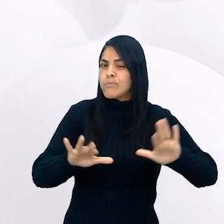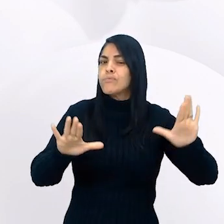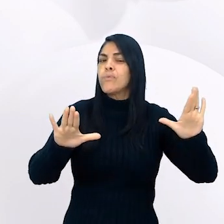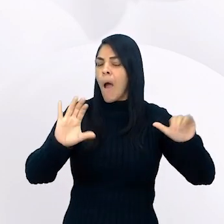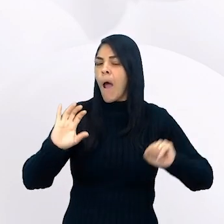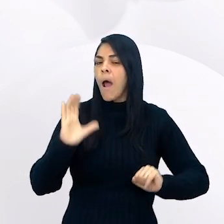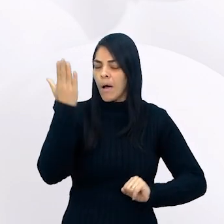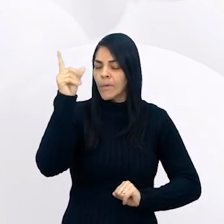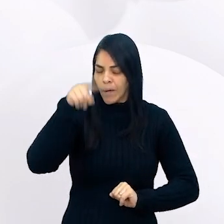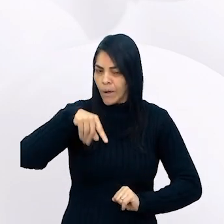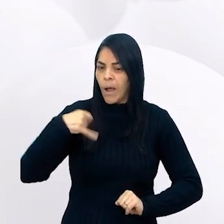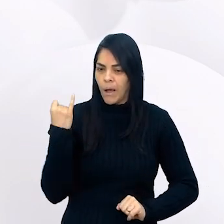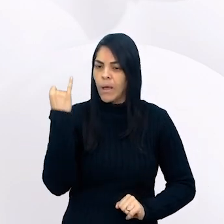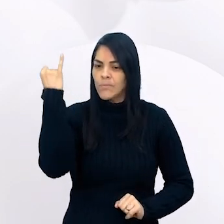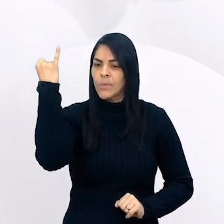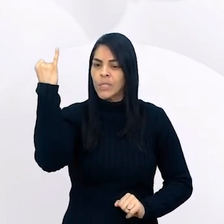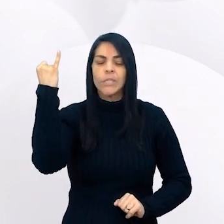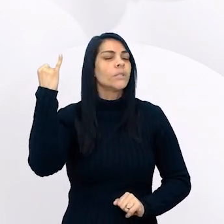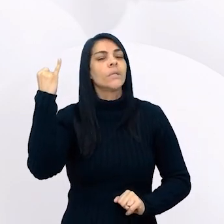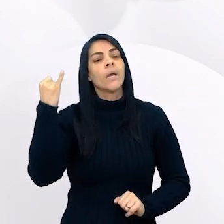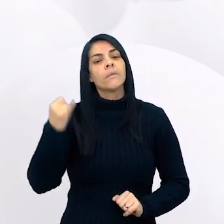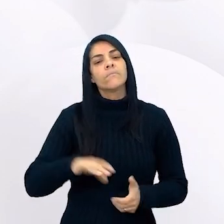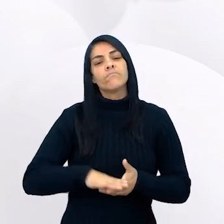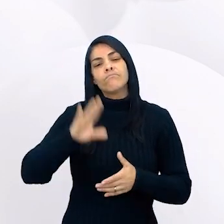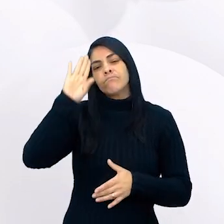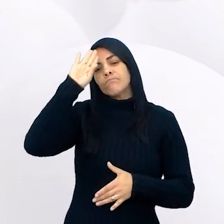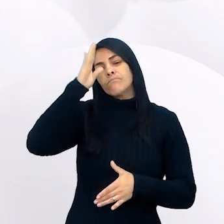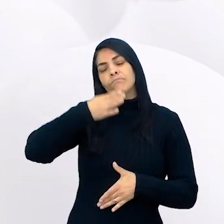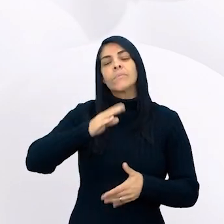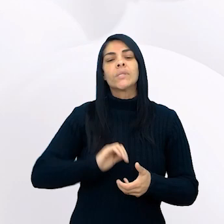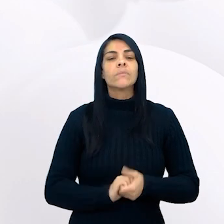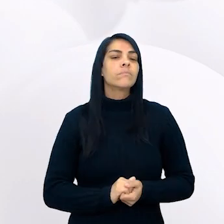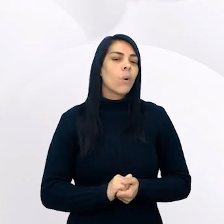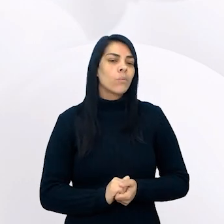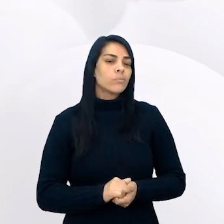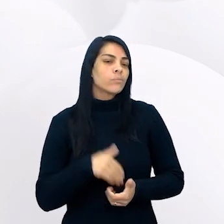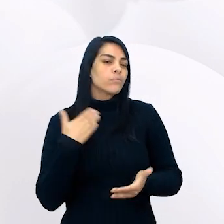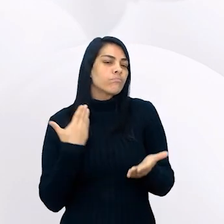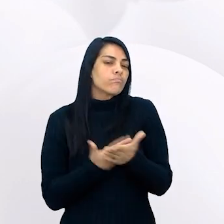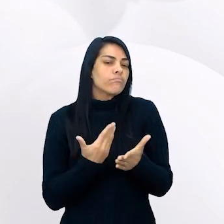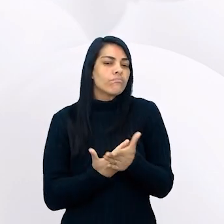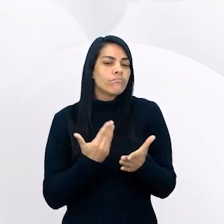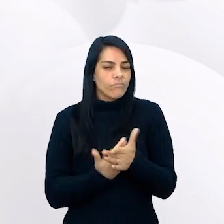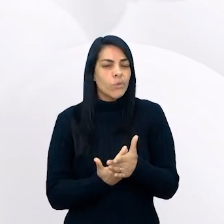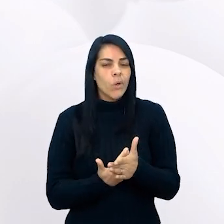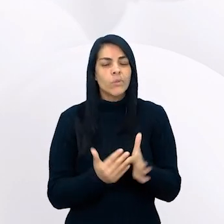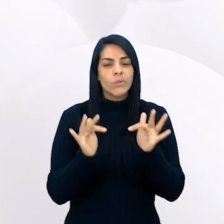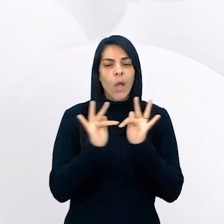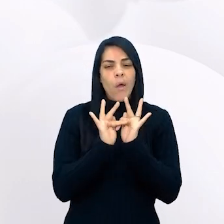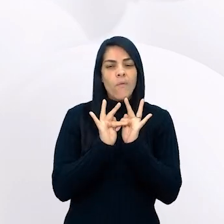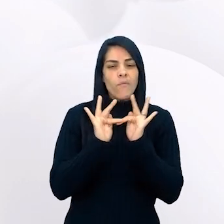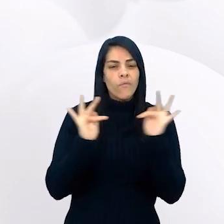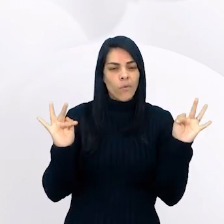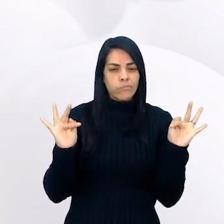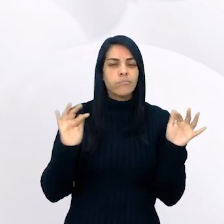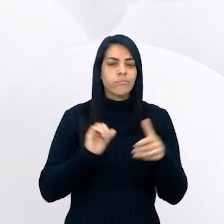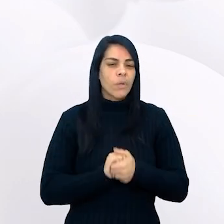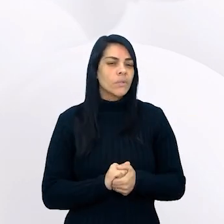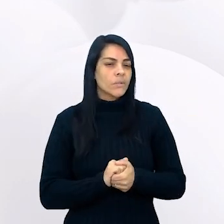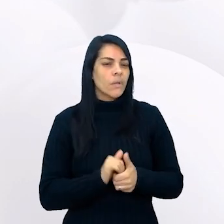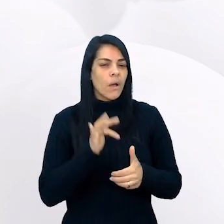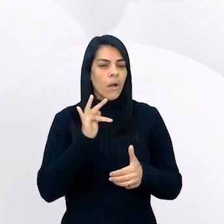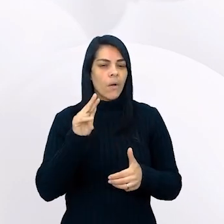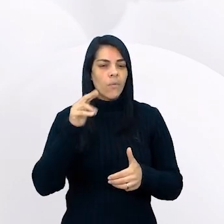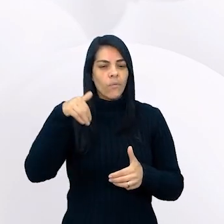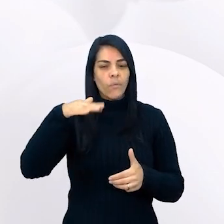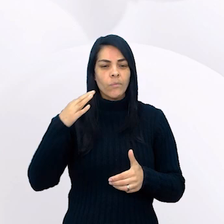né, que são muito importantes, né, principalmente no estudo de funções, que existem inúmeras funções aí que podem